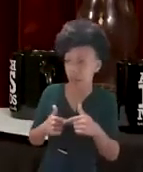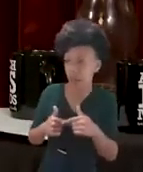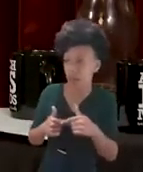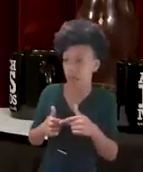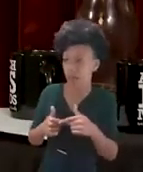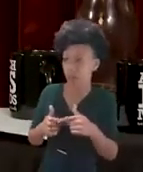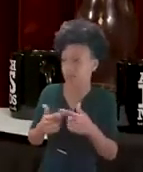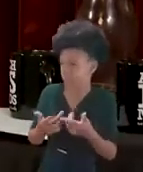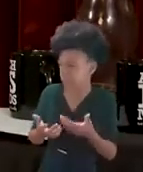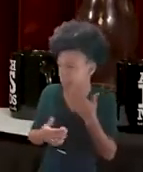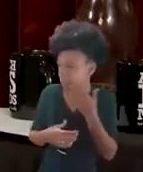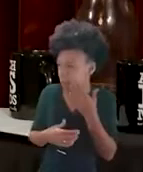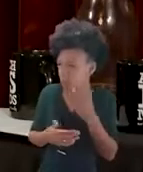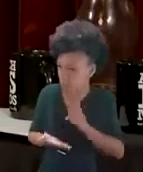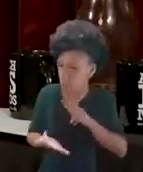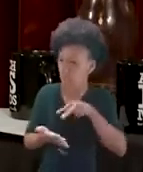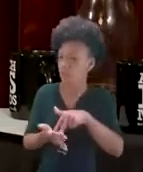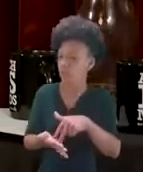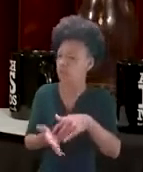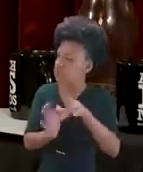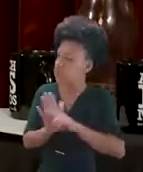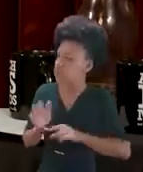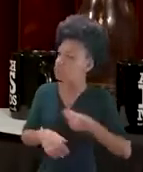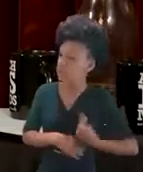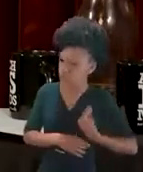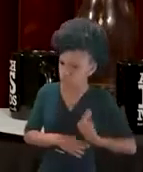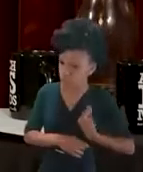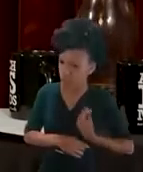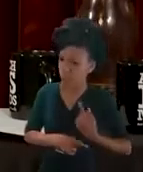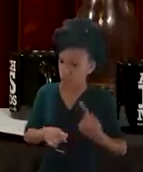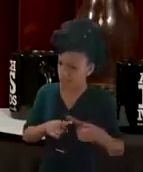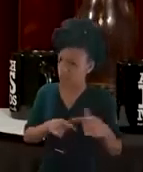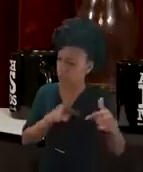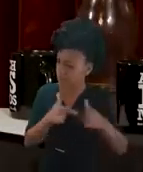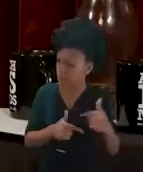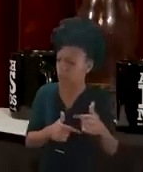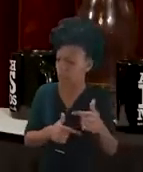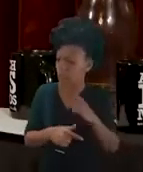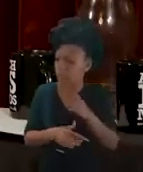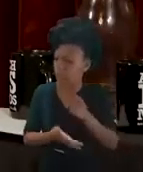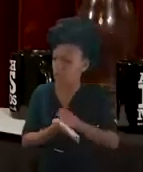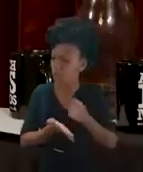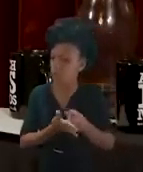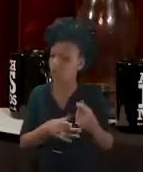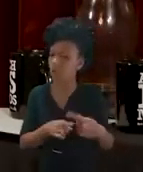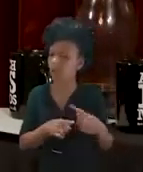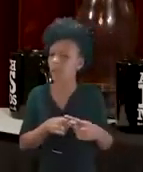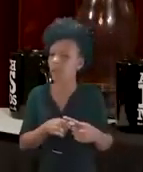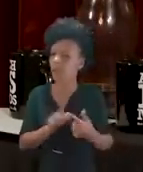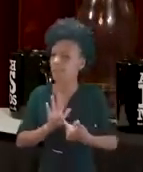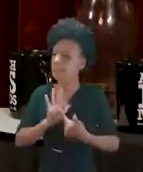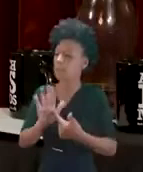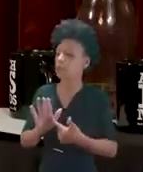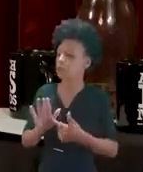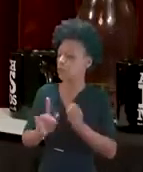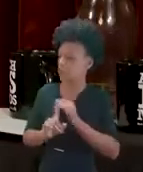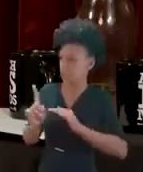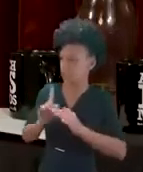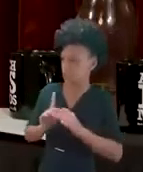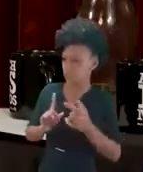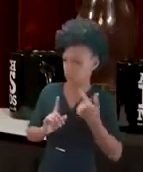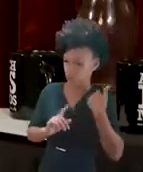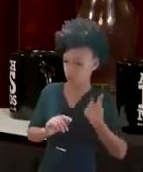como vida a sobreviver com uma existência do tipo claro que eu te entrego e ninguém me contrata porque tá colocado na